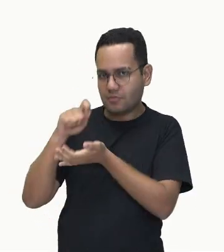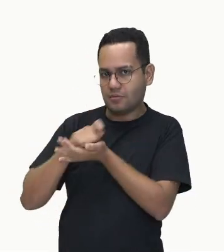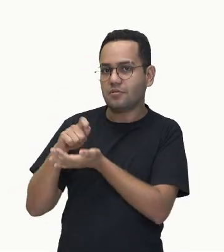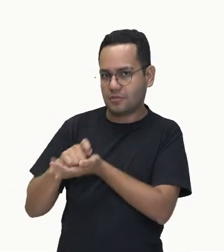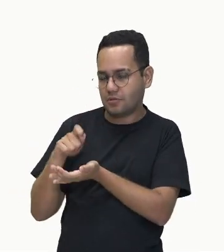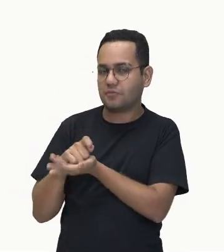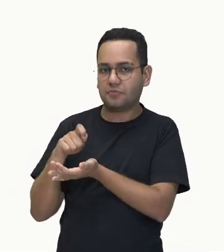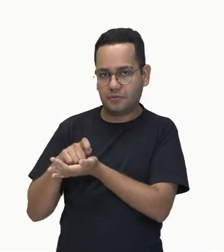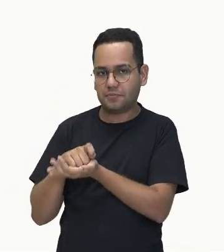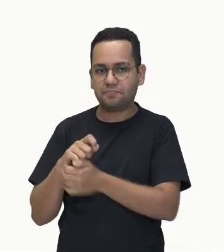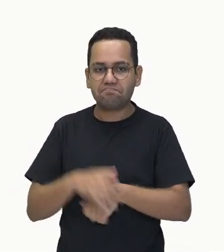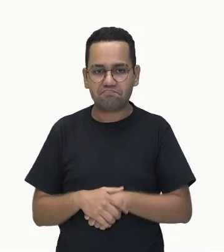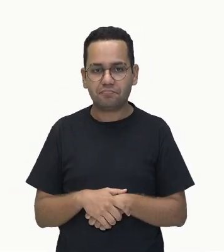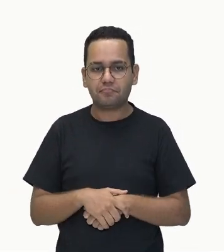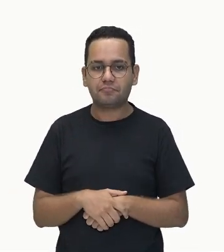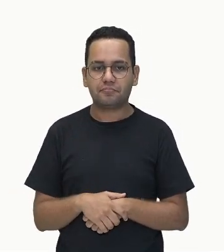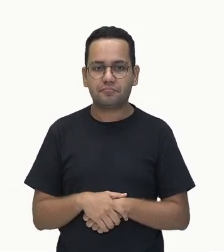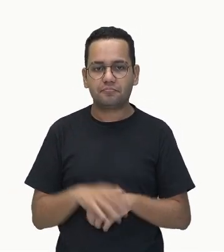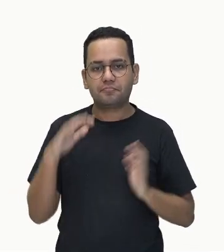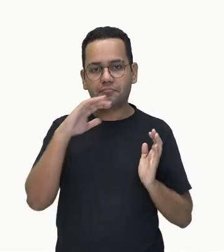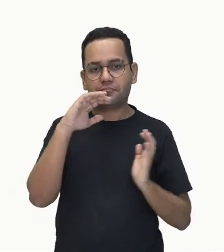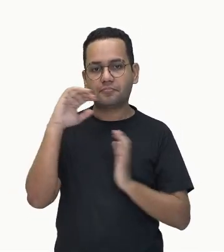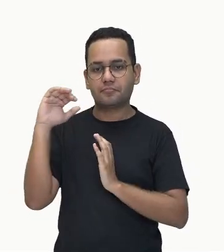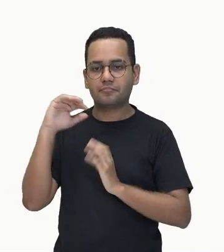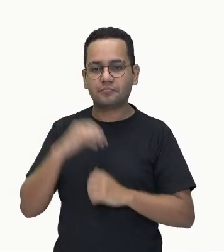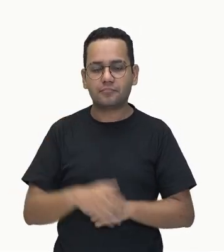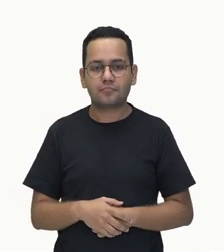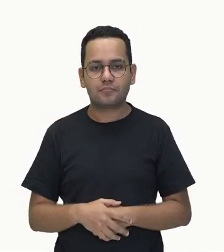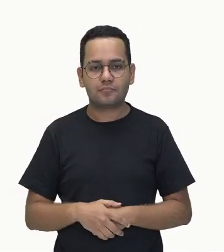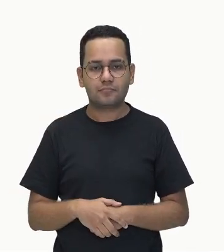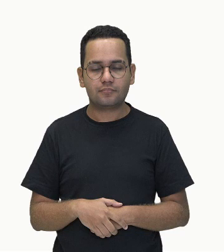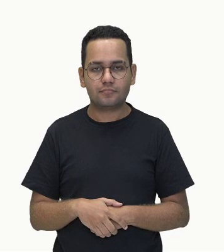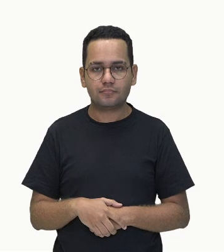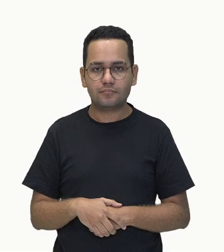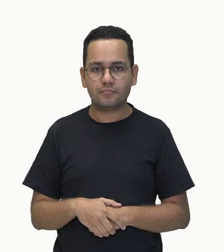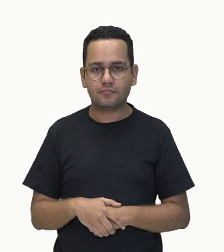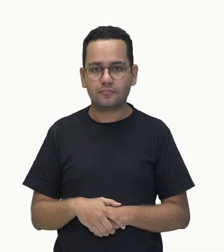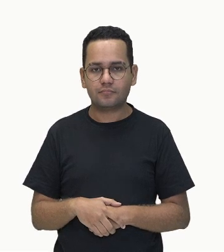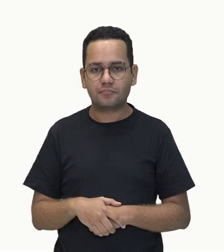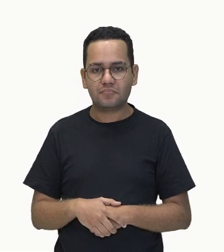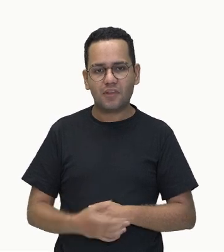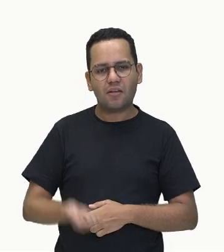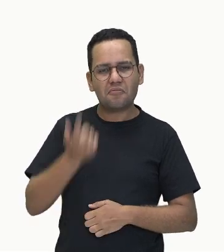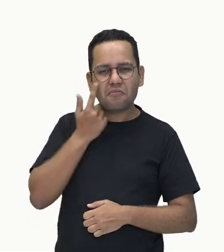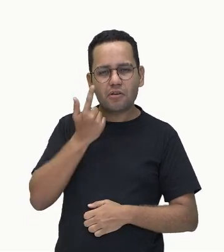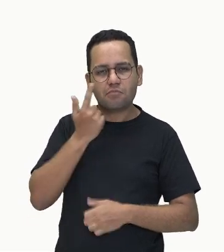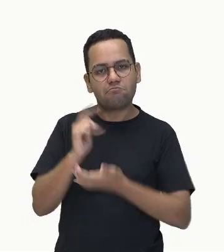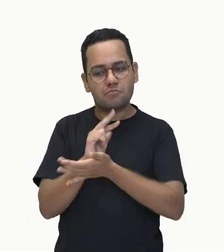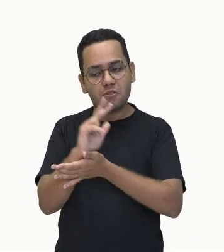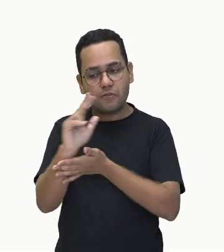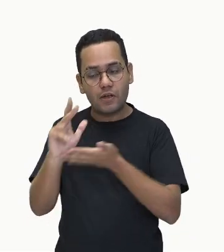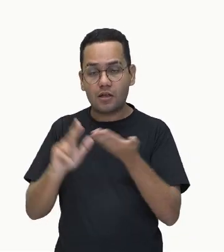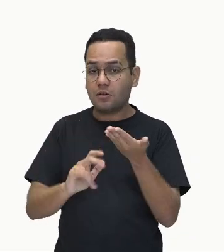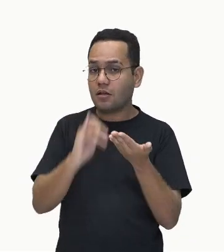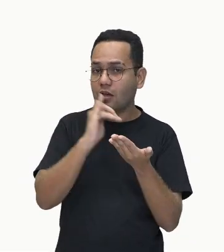vai fazer bastante uso dela Então vamos ver aqui alguns exemplos né de como resolver uma equação exponencial